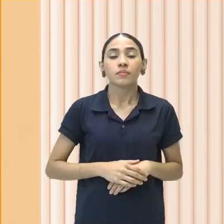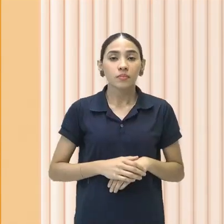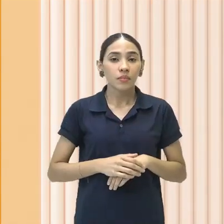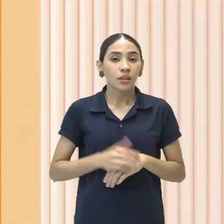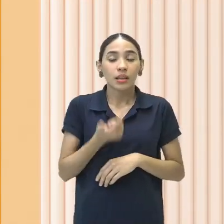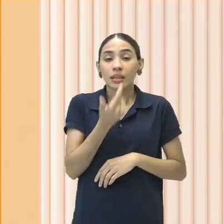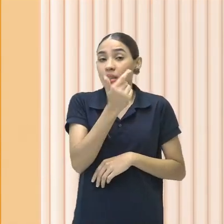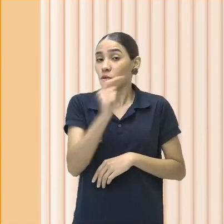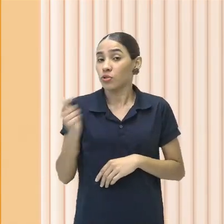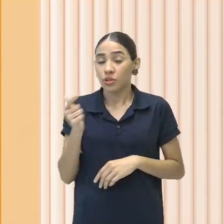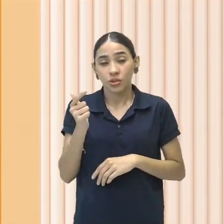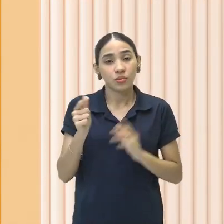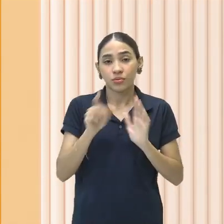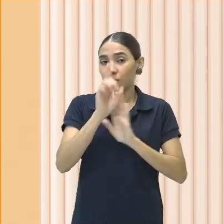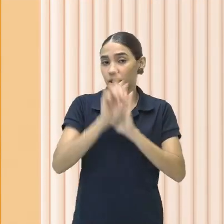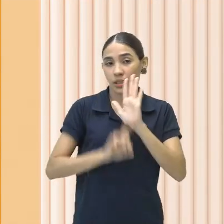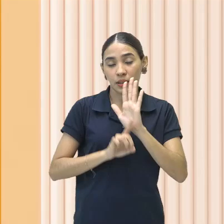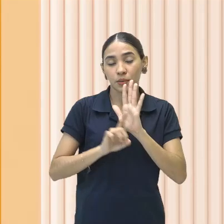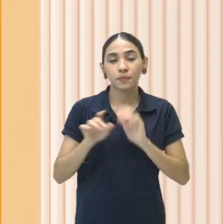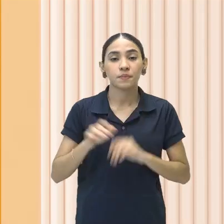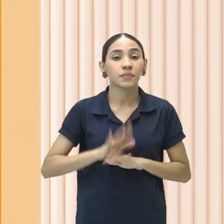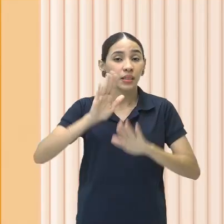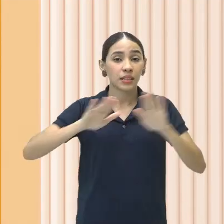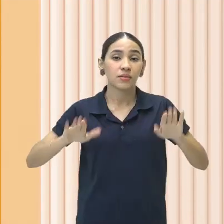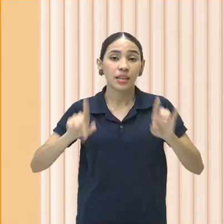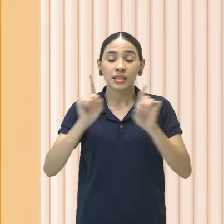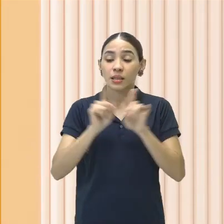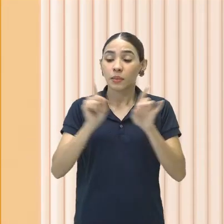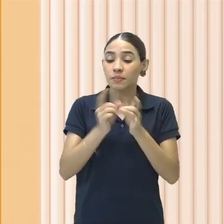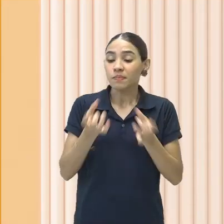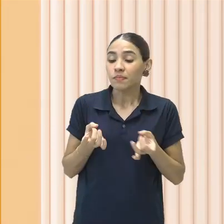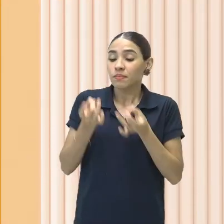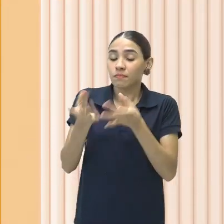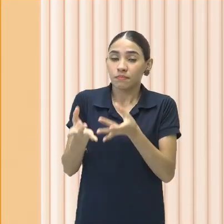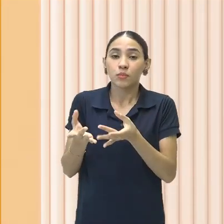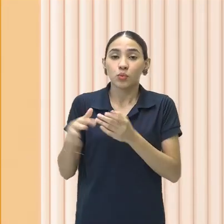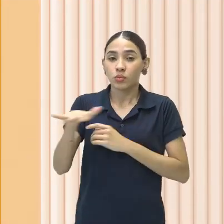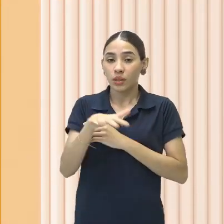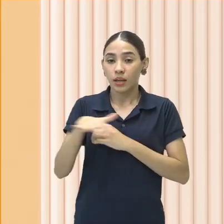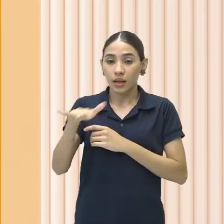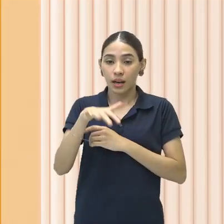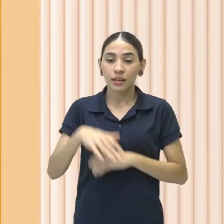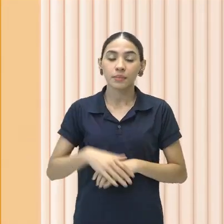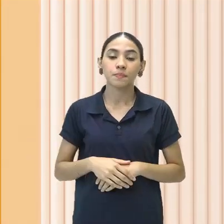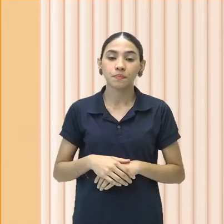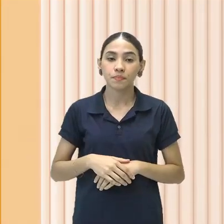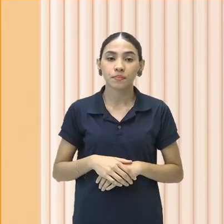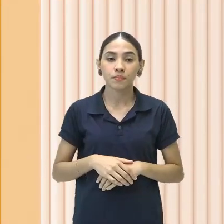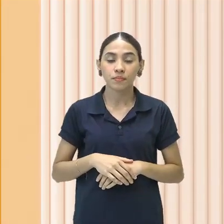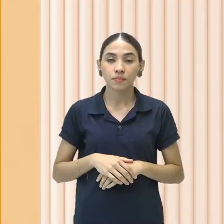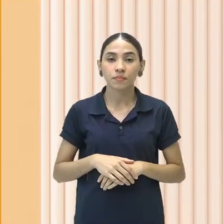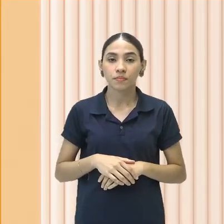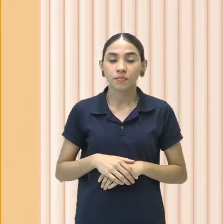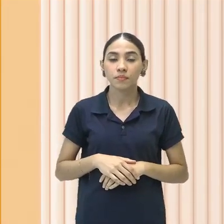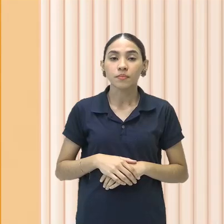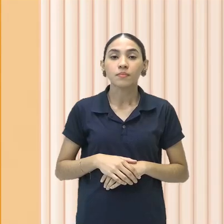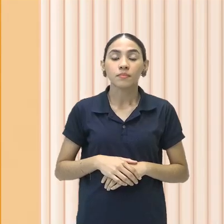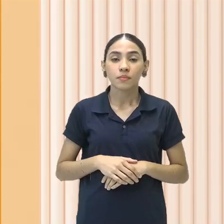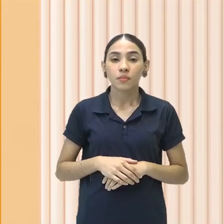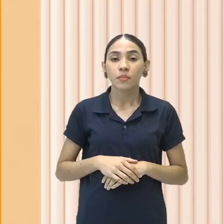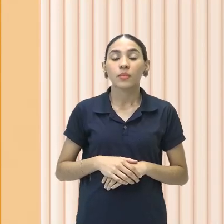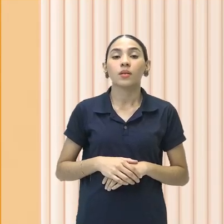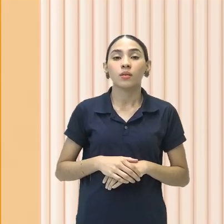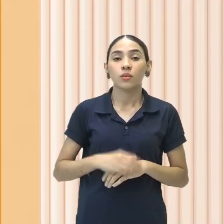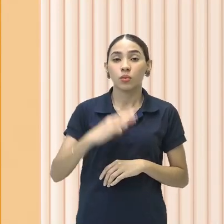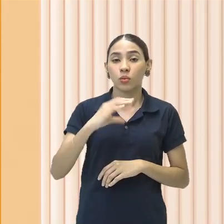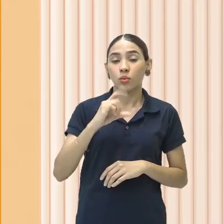eles não tinham esse direito e muitas vezes eles foram expulsos das suas áreas para que o